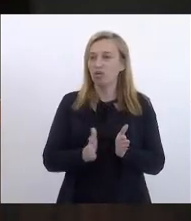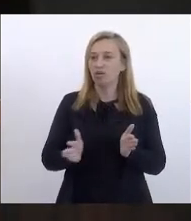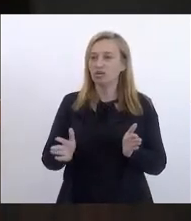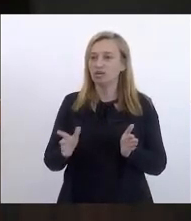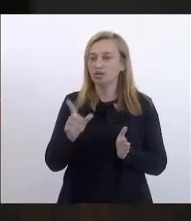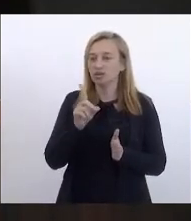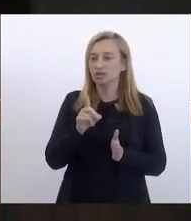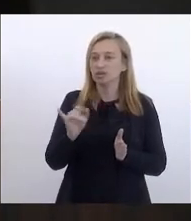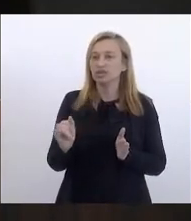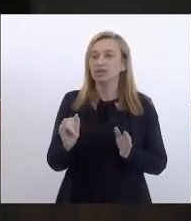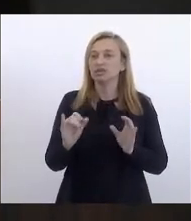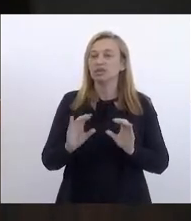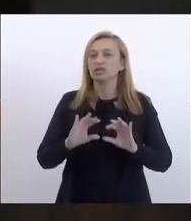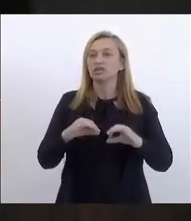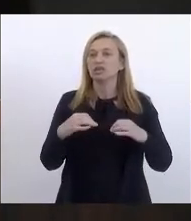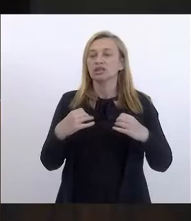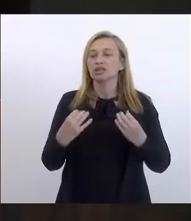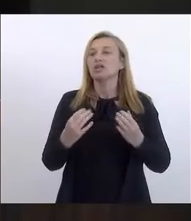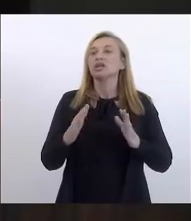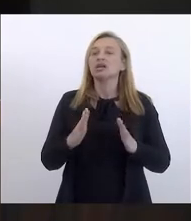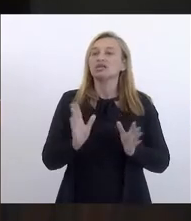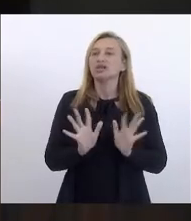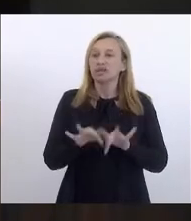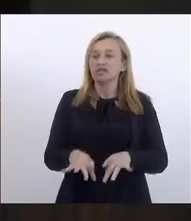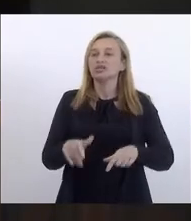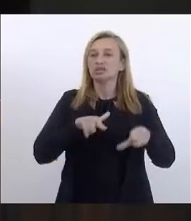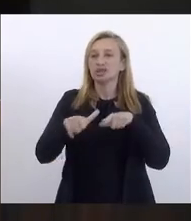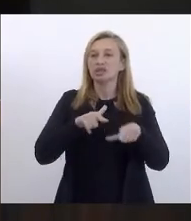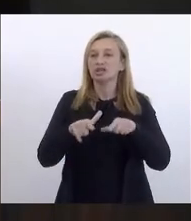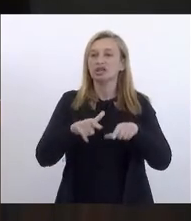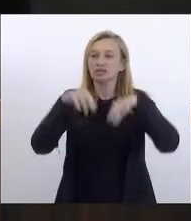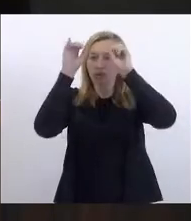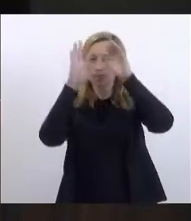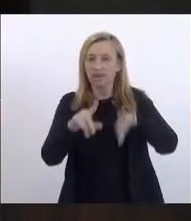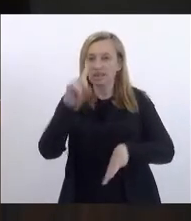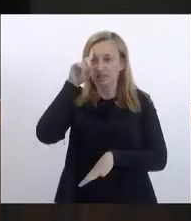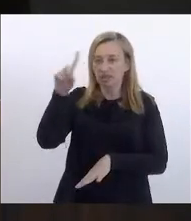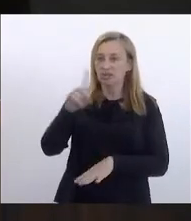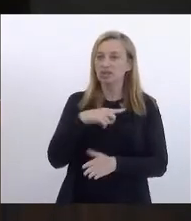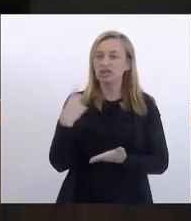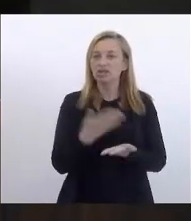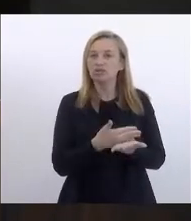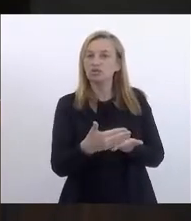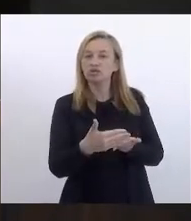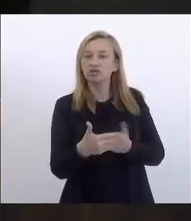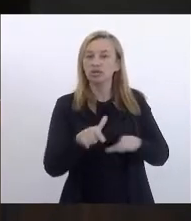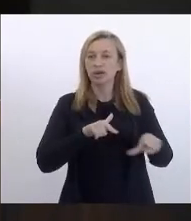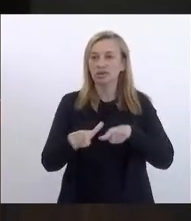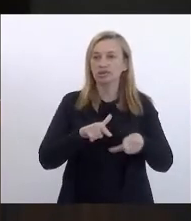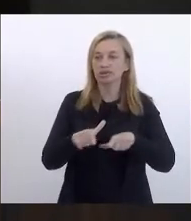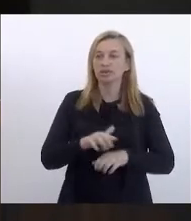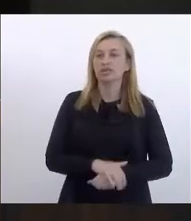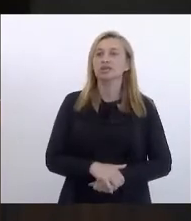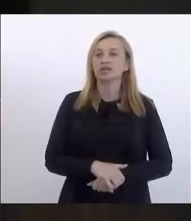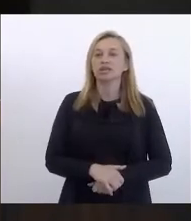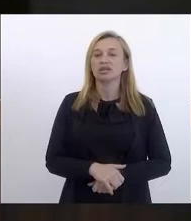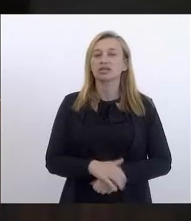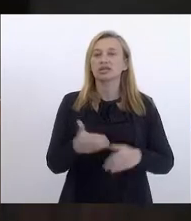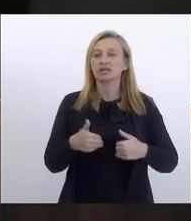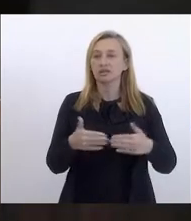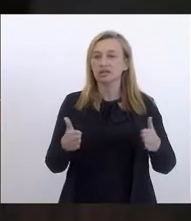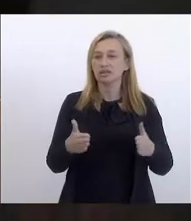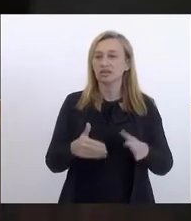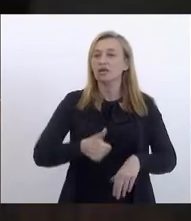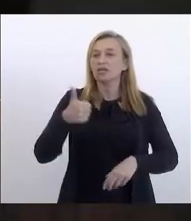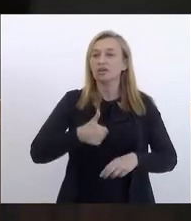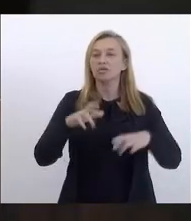Na sessão ordinária, a presidência encerra os trabalhos. Havendo número legal e sob a proteção de Deus, iniciamos os nossos trabalhos. Está aberta